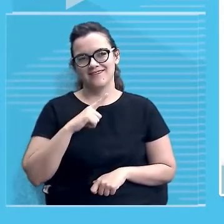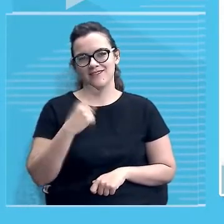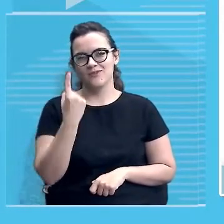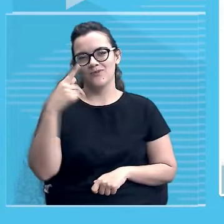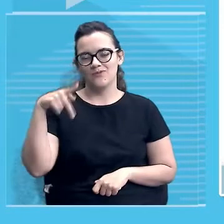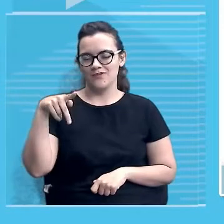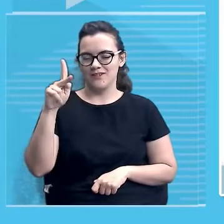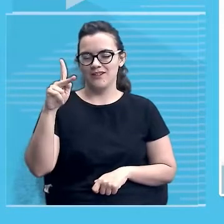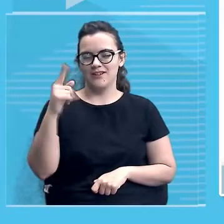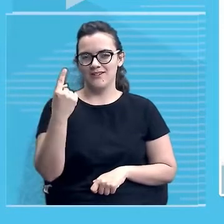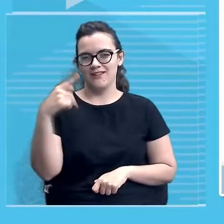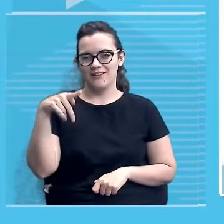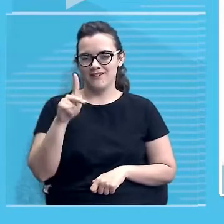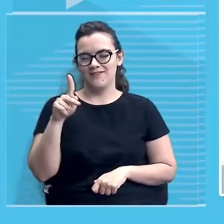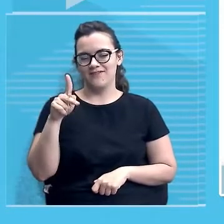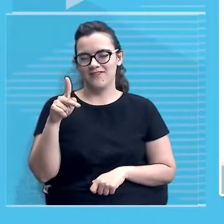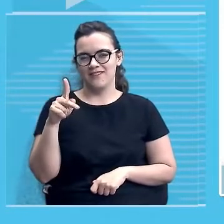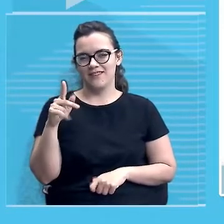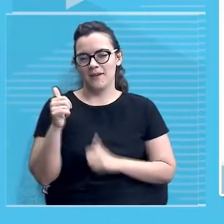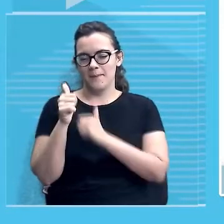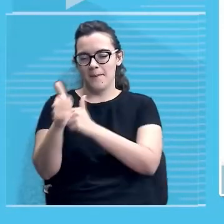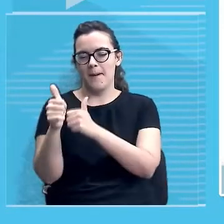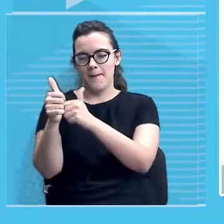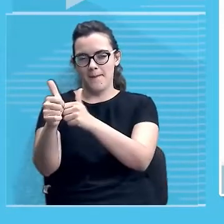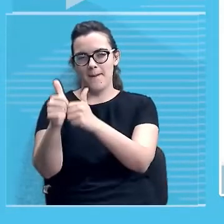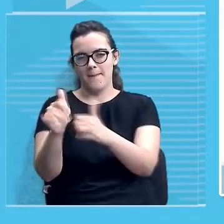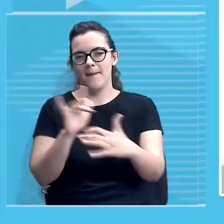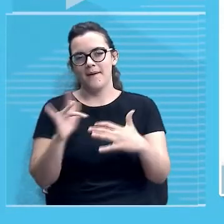Jovens, vamos então